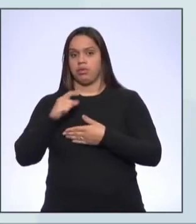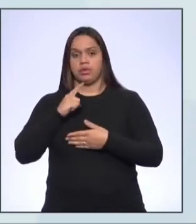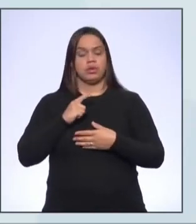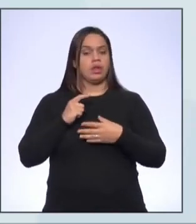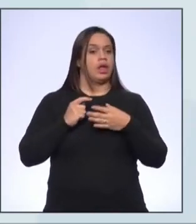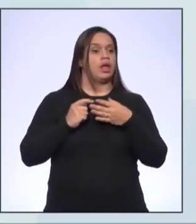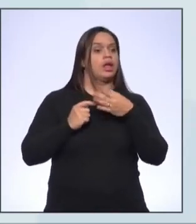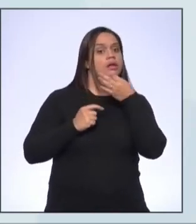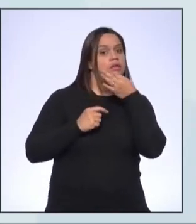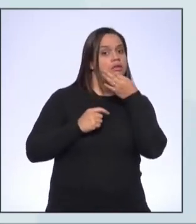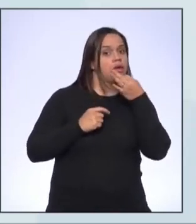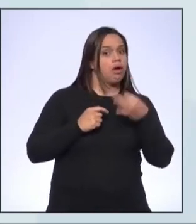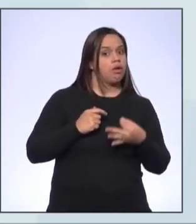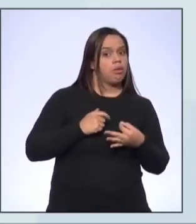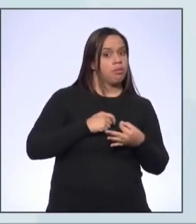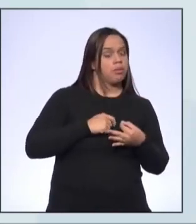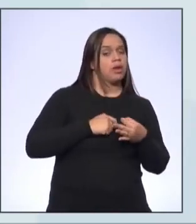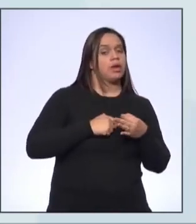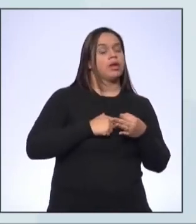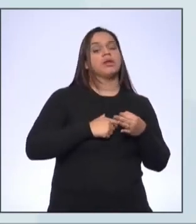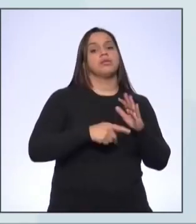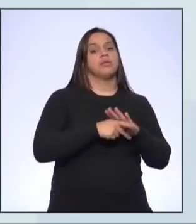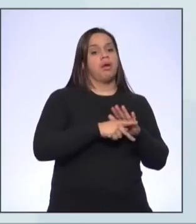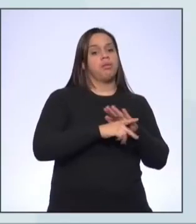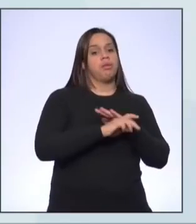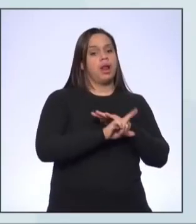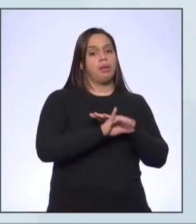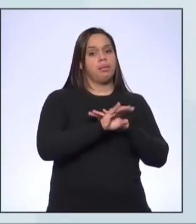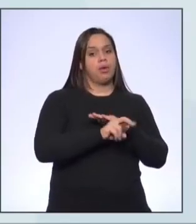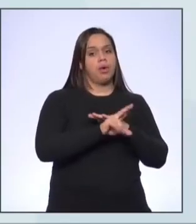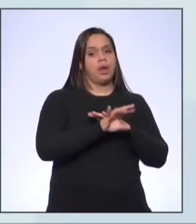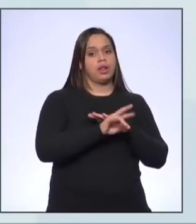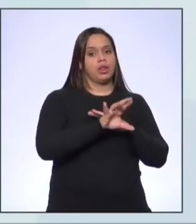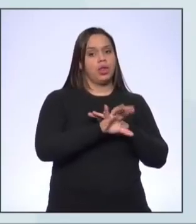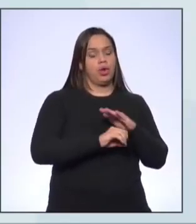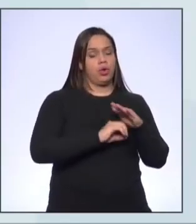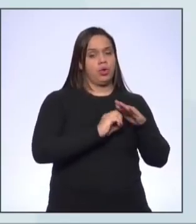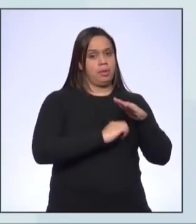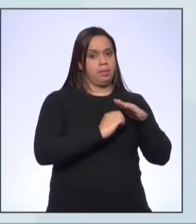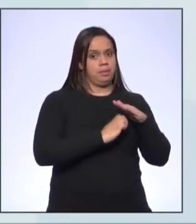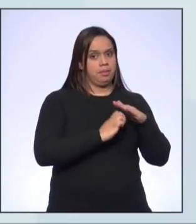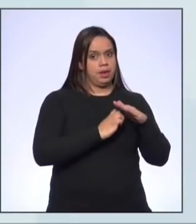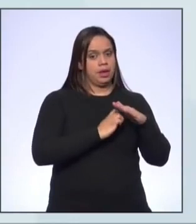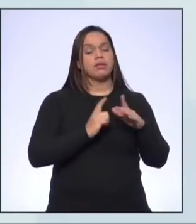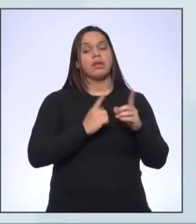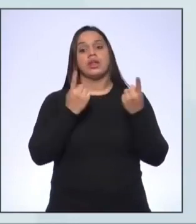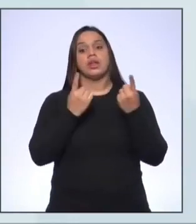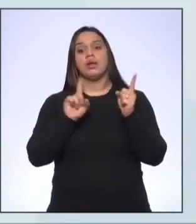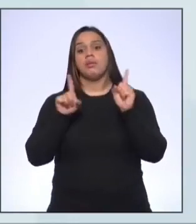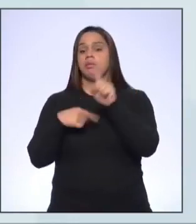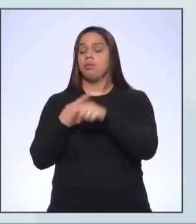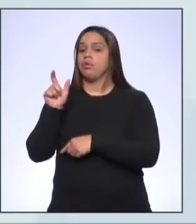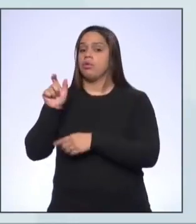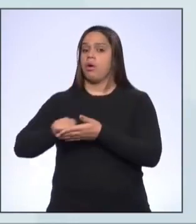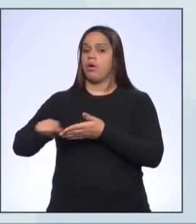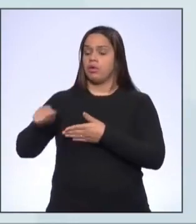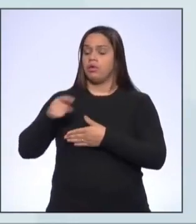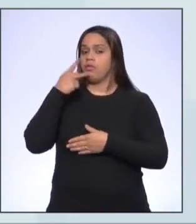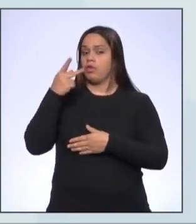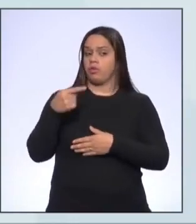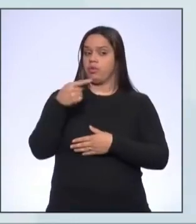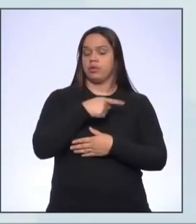do laboratório e o contra-argumento do autor. O laboratório, por sua vez, afirmou que os testes realizados neste